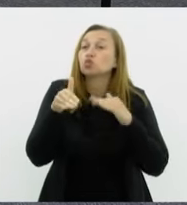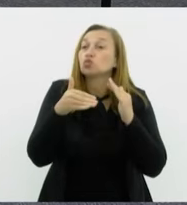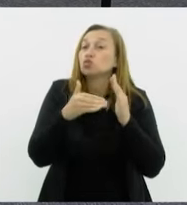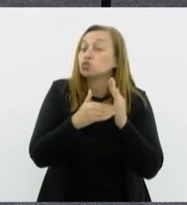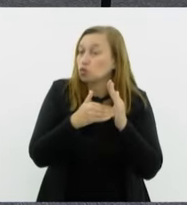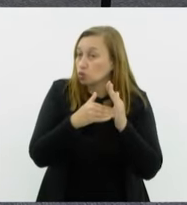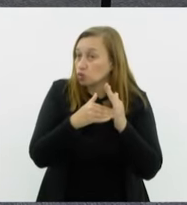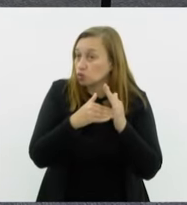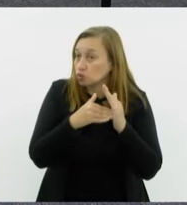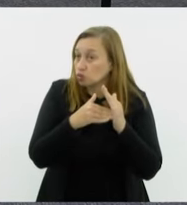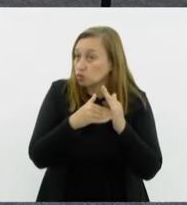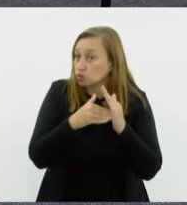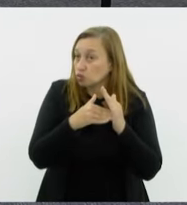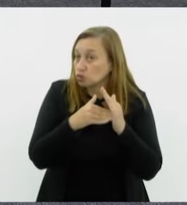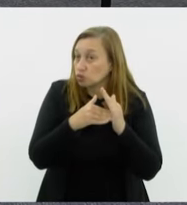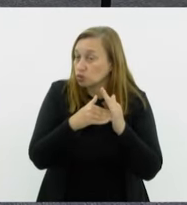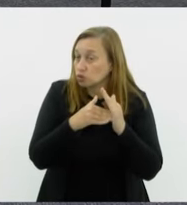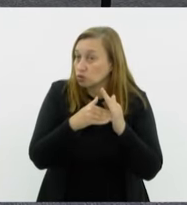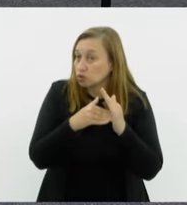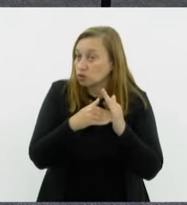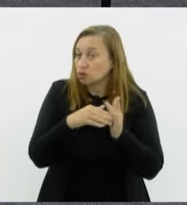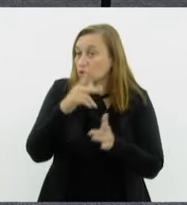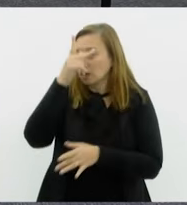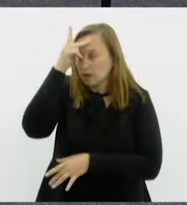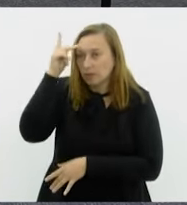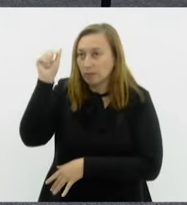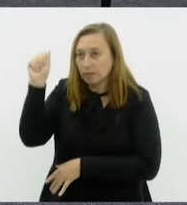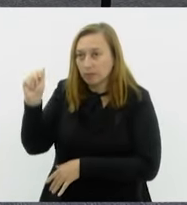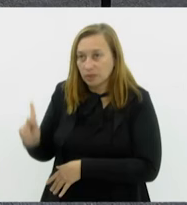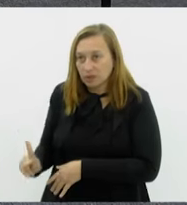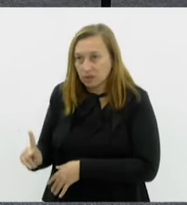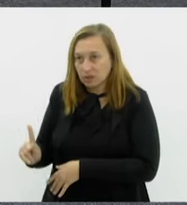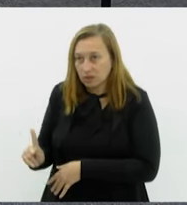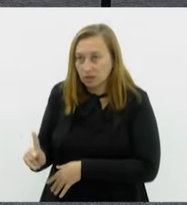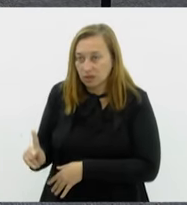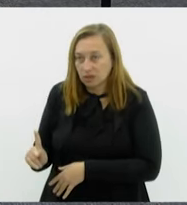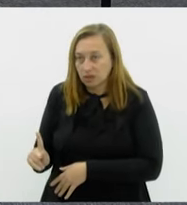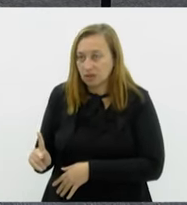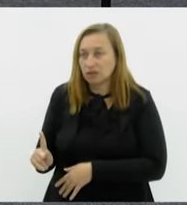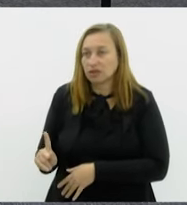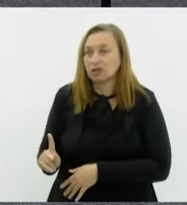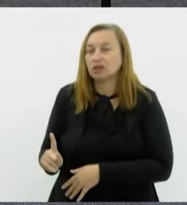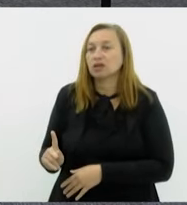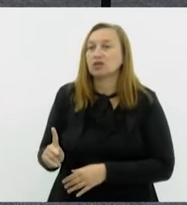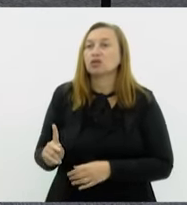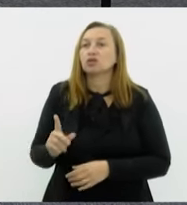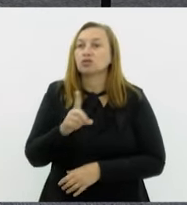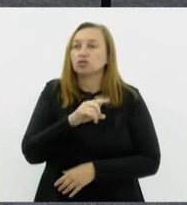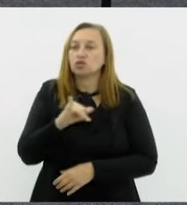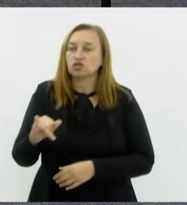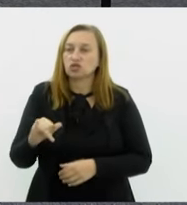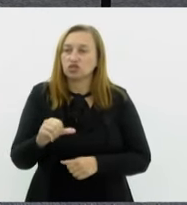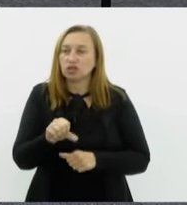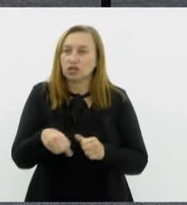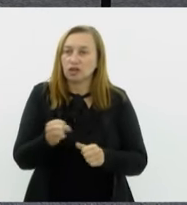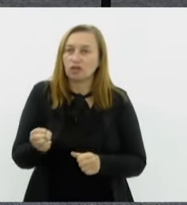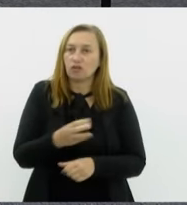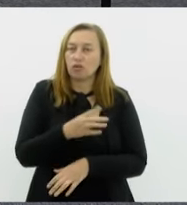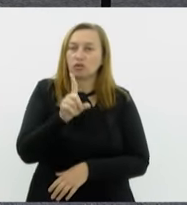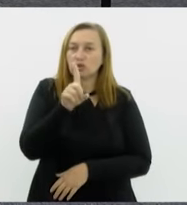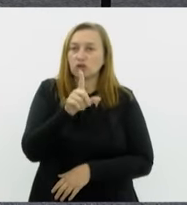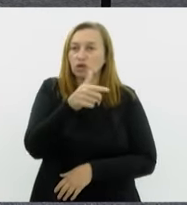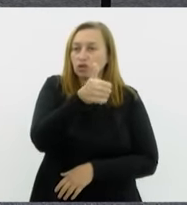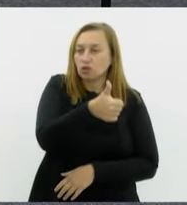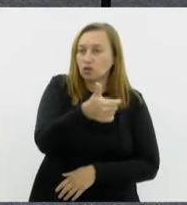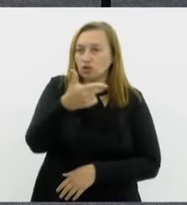os inativos e pensionistas que na data da reforma, 2013, lá